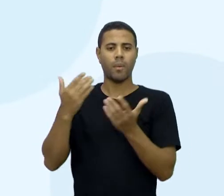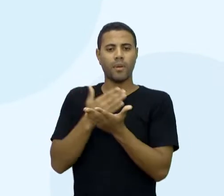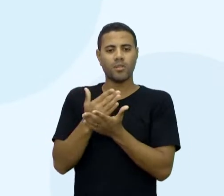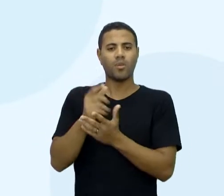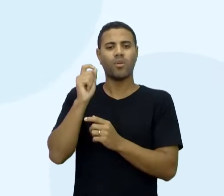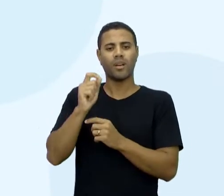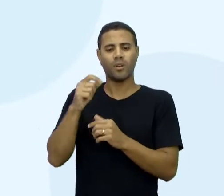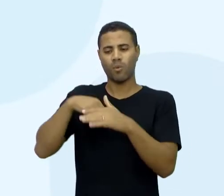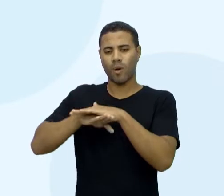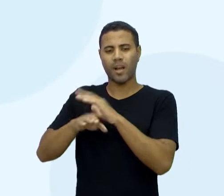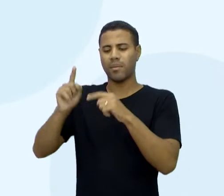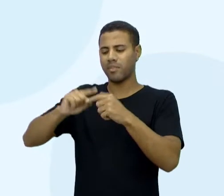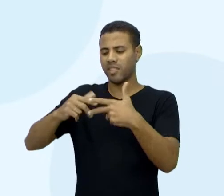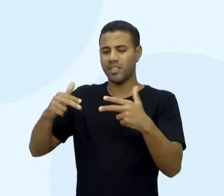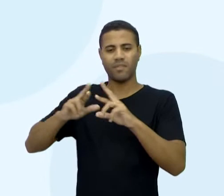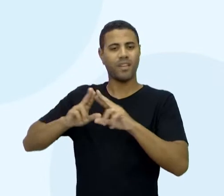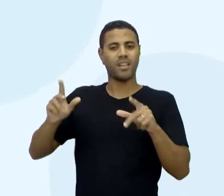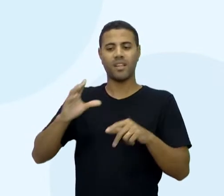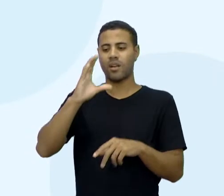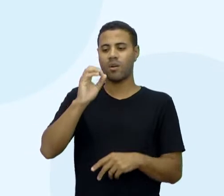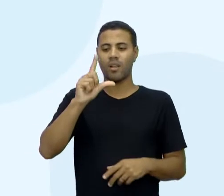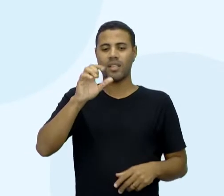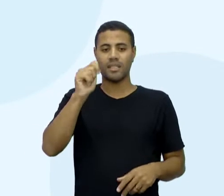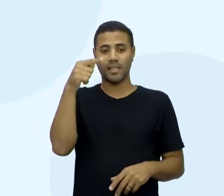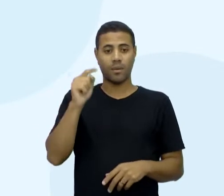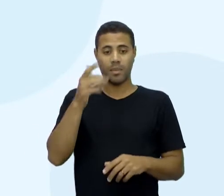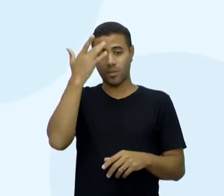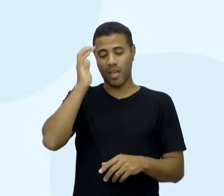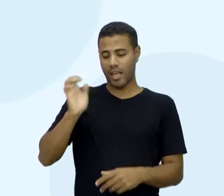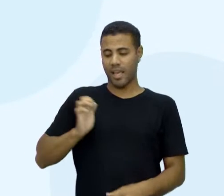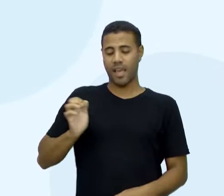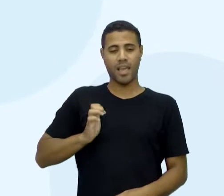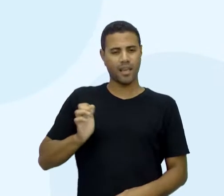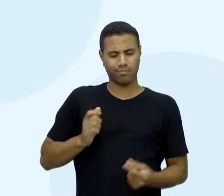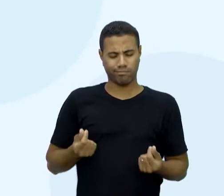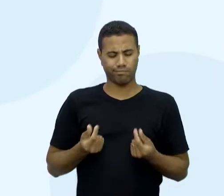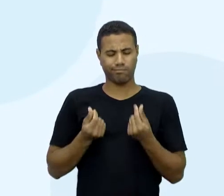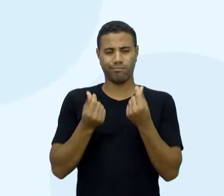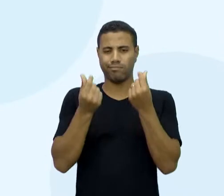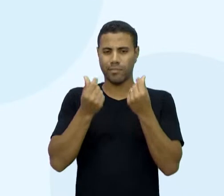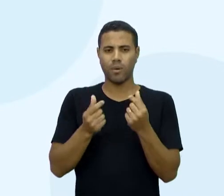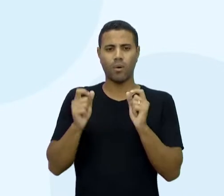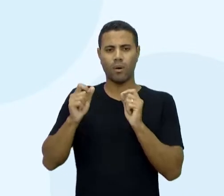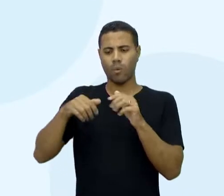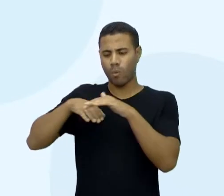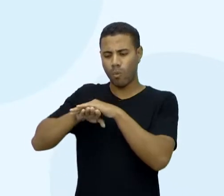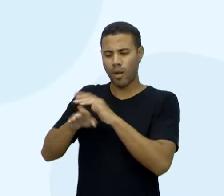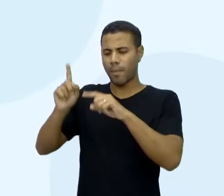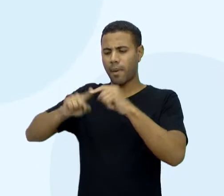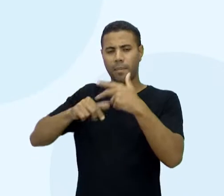coleções é que aumenta. Então, as pessoas ricas e nobres, elas colecionavam